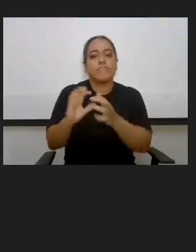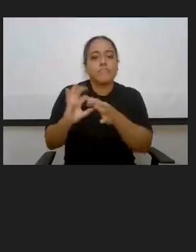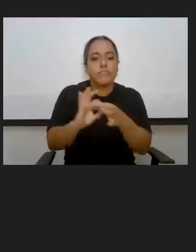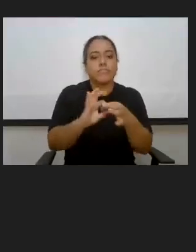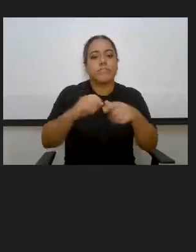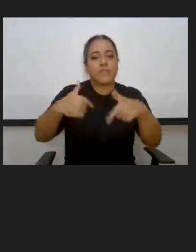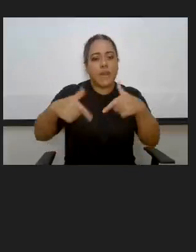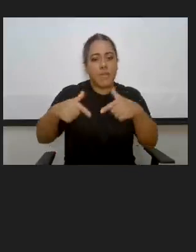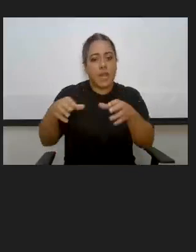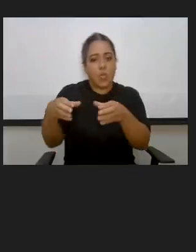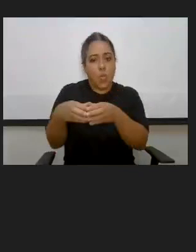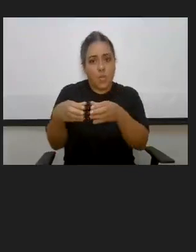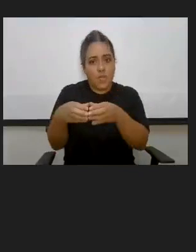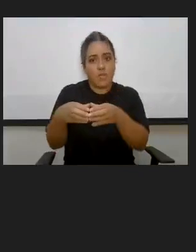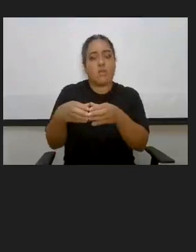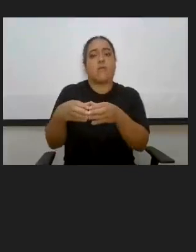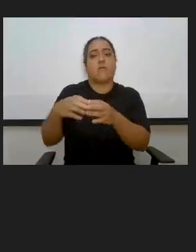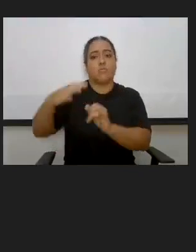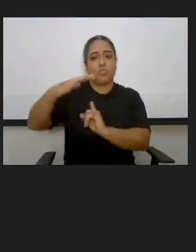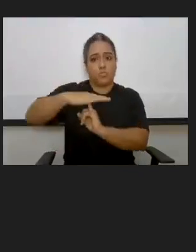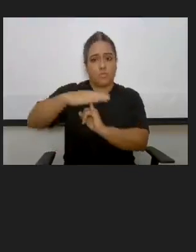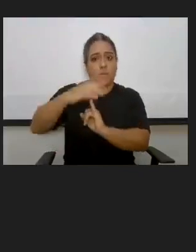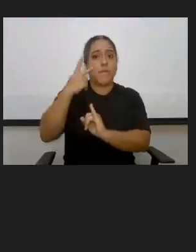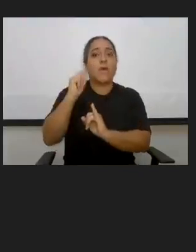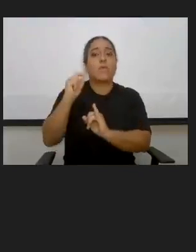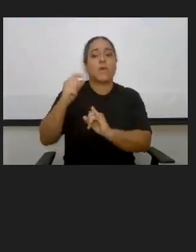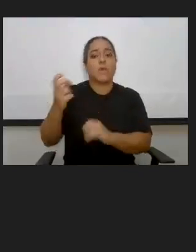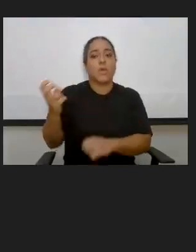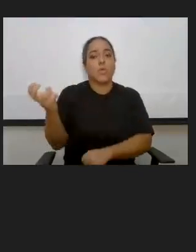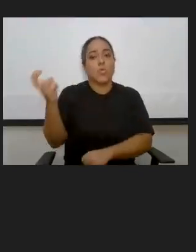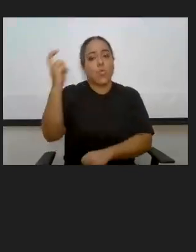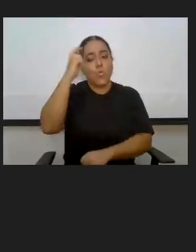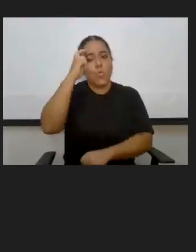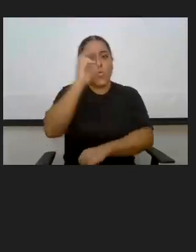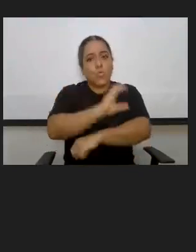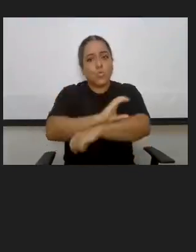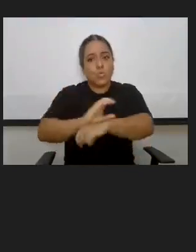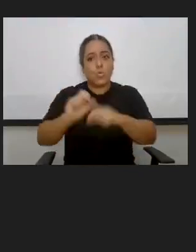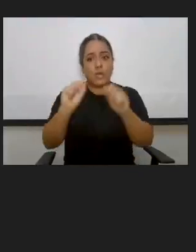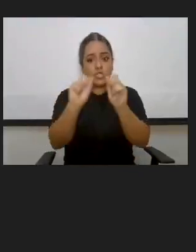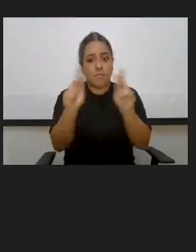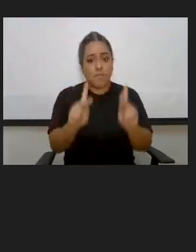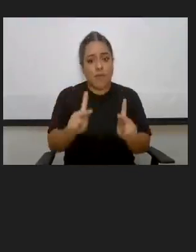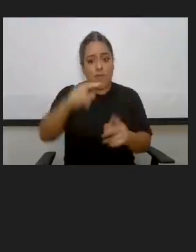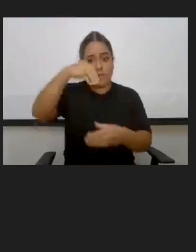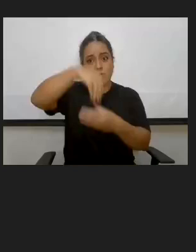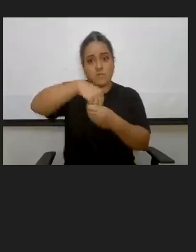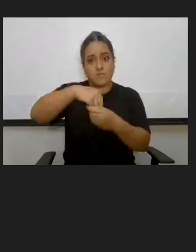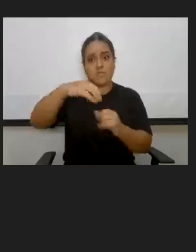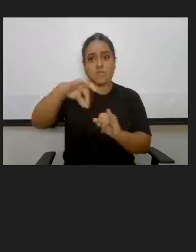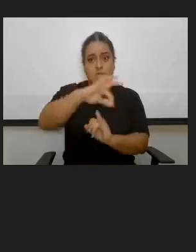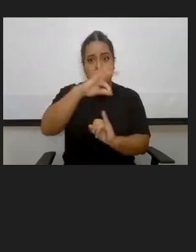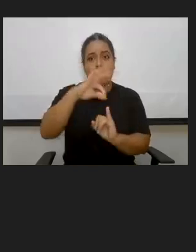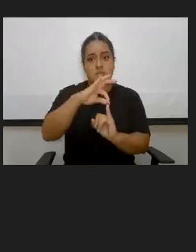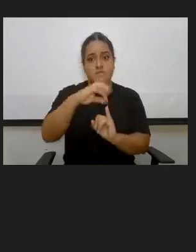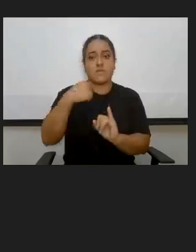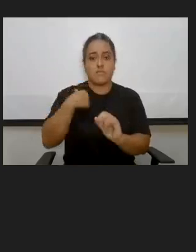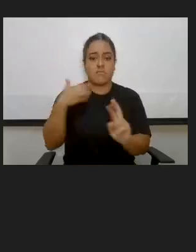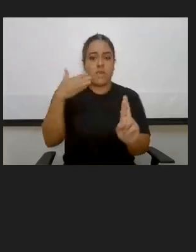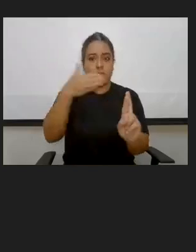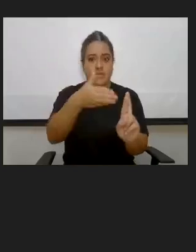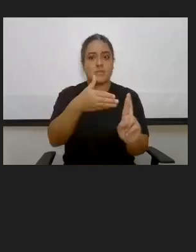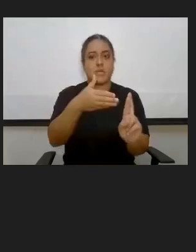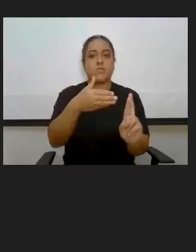Comitê Institucional para a Promoção da Cultura de Paz no âmbito do IFES, que eu aqui, né, represento e